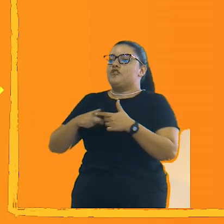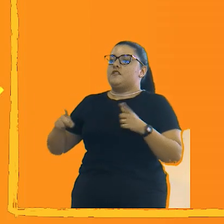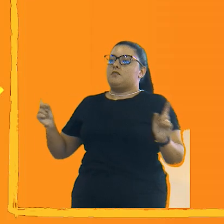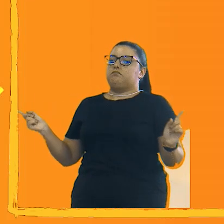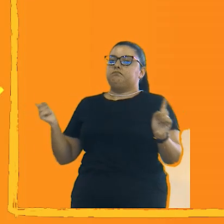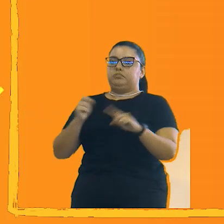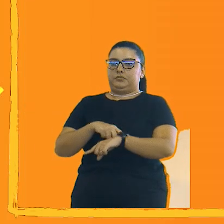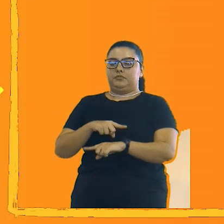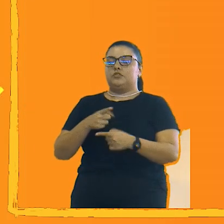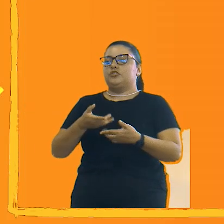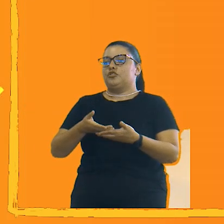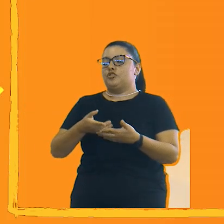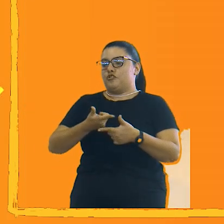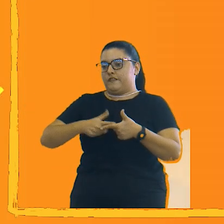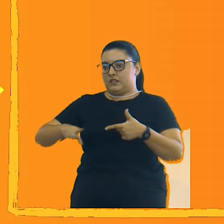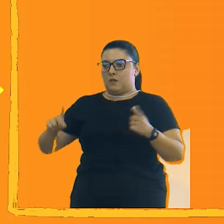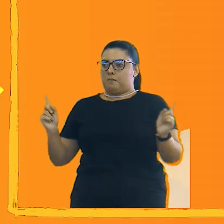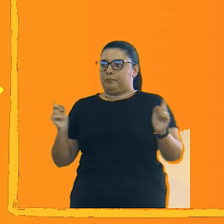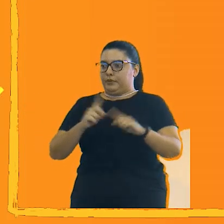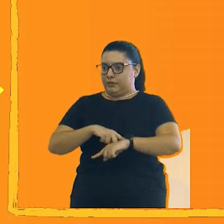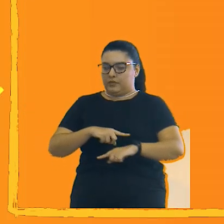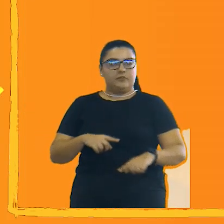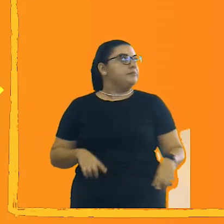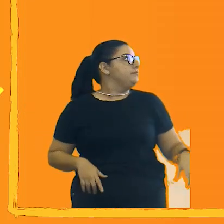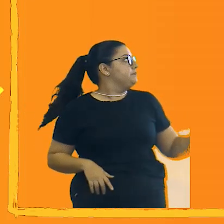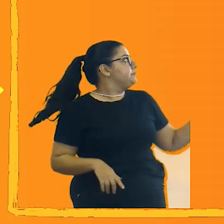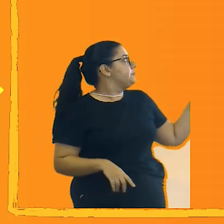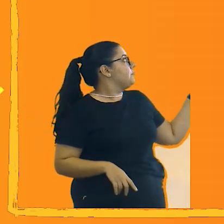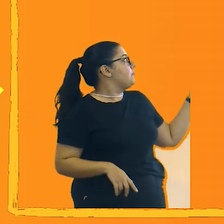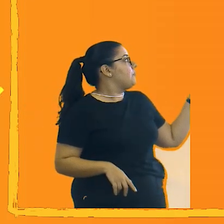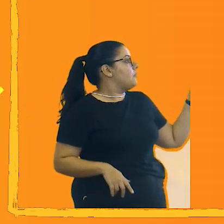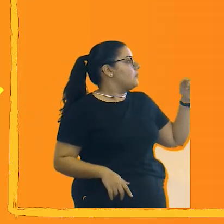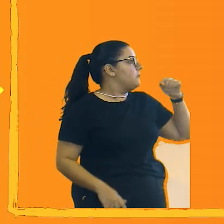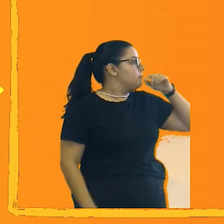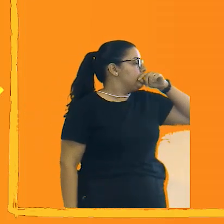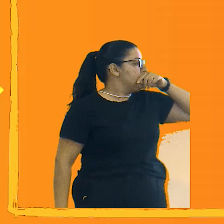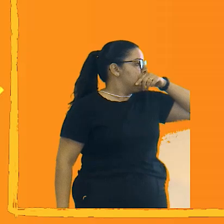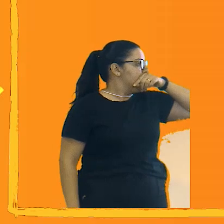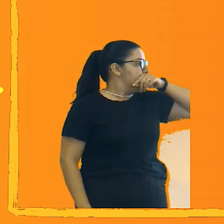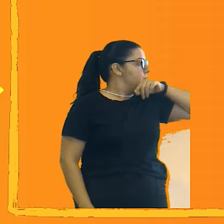proporcional Olha só ao fim de diminuir Fabio